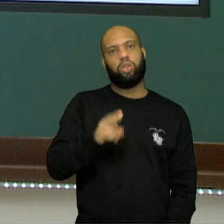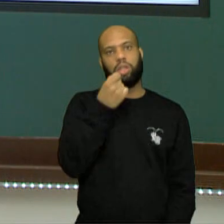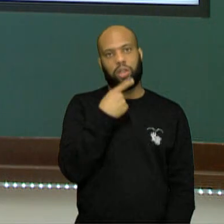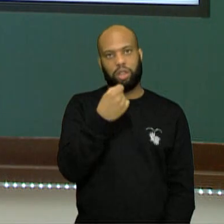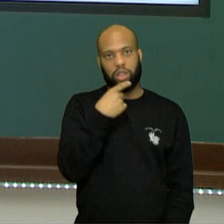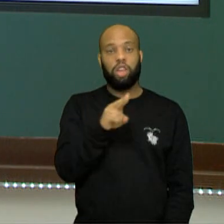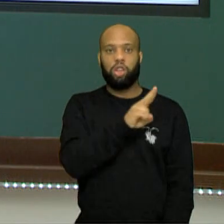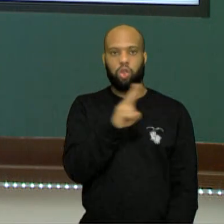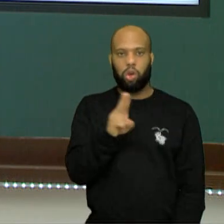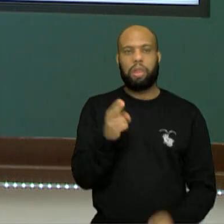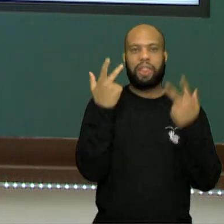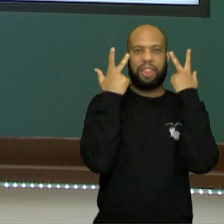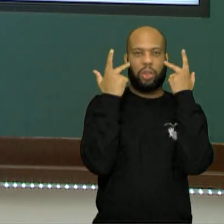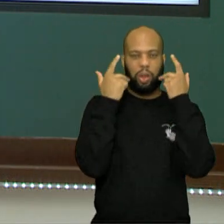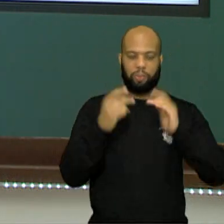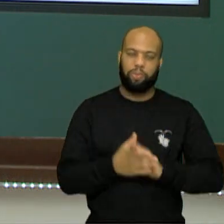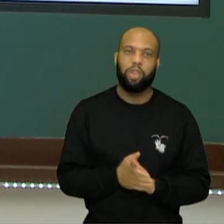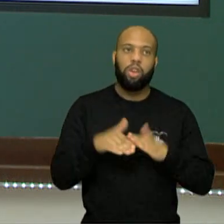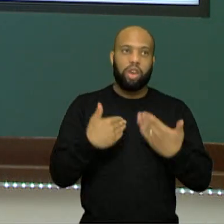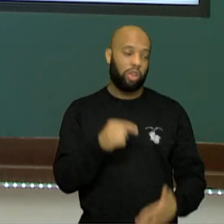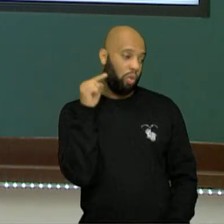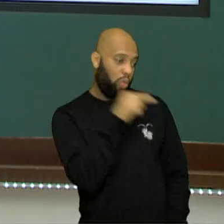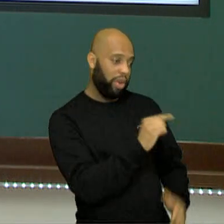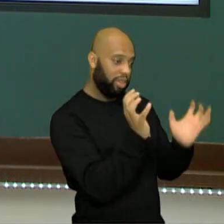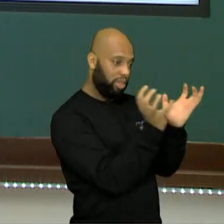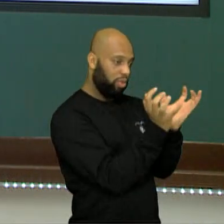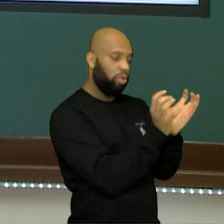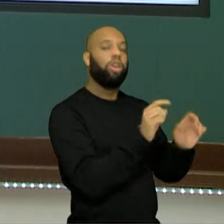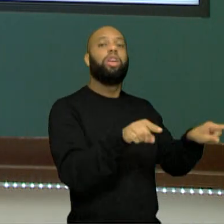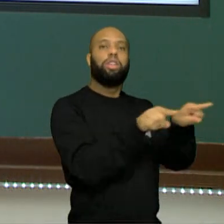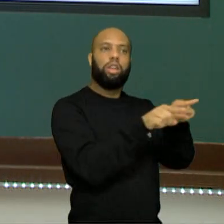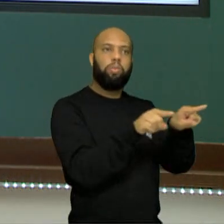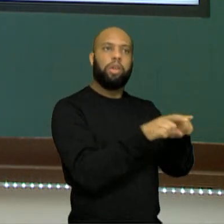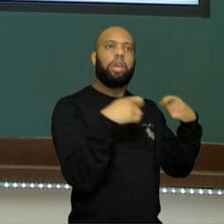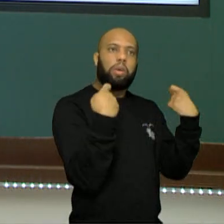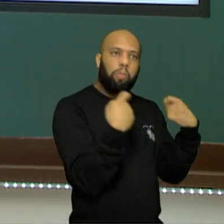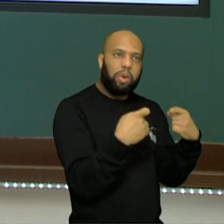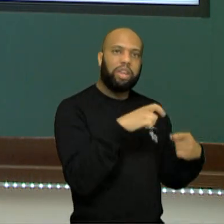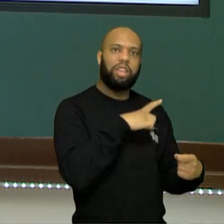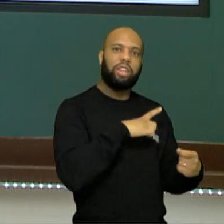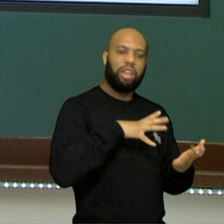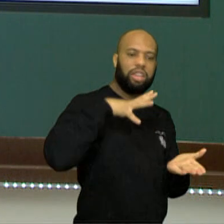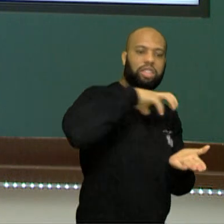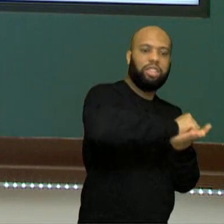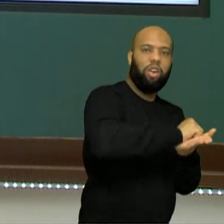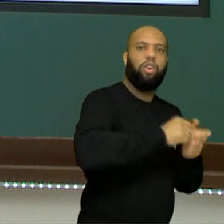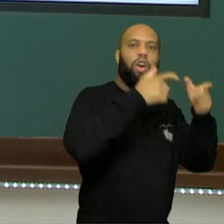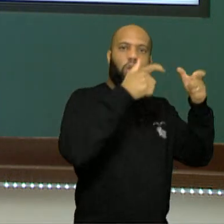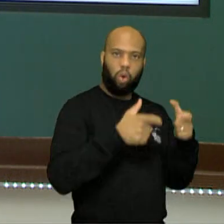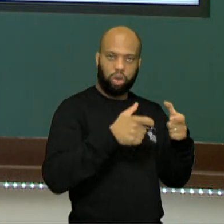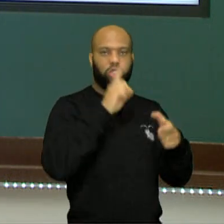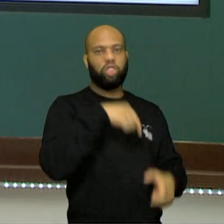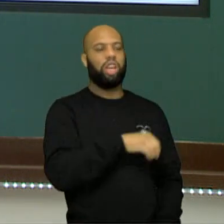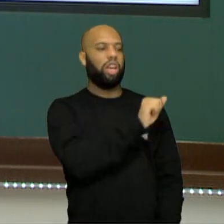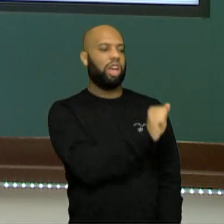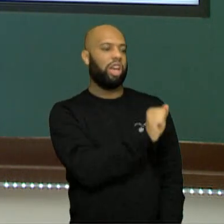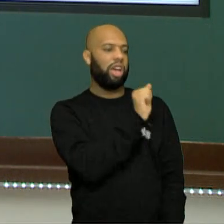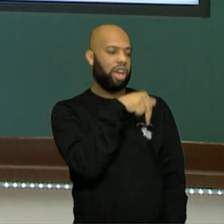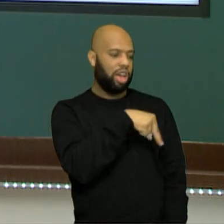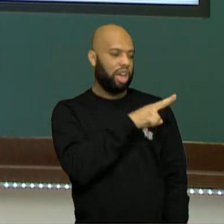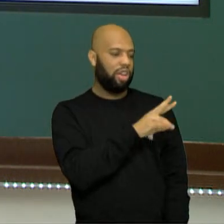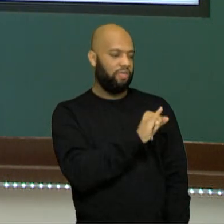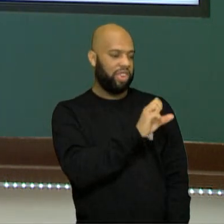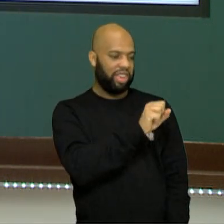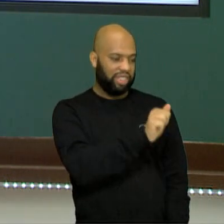de naturais. Então, esses fitoterápicos, eles também precisam ser registrados na Anvisa, que é o órgão federal